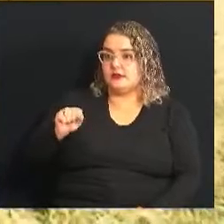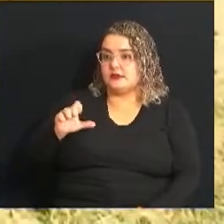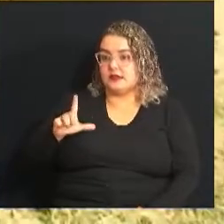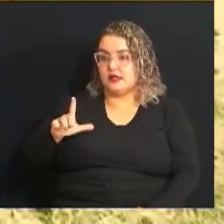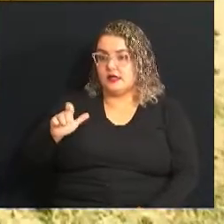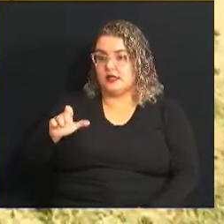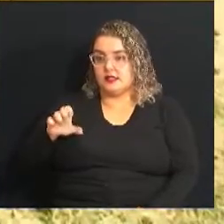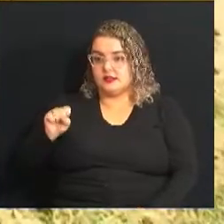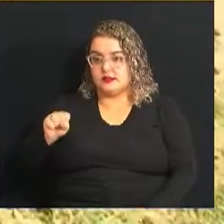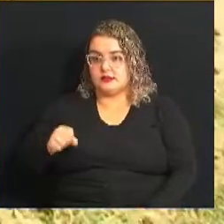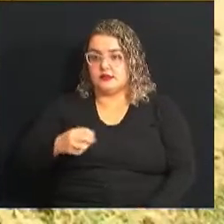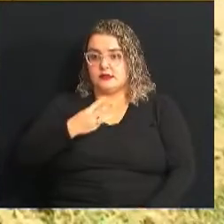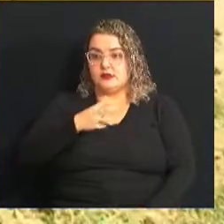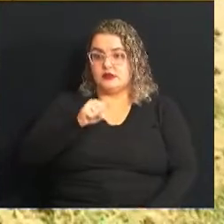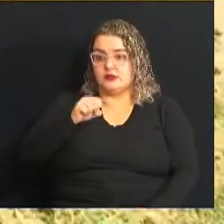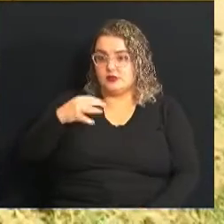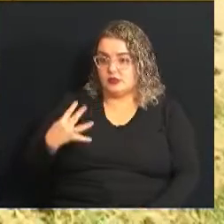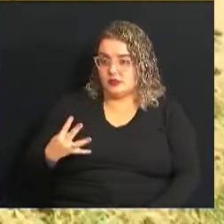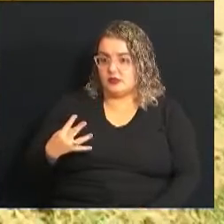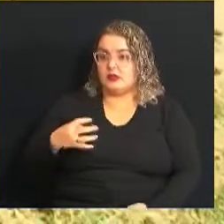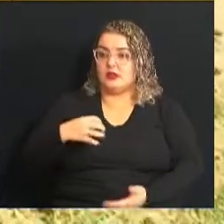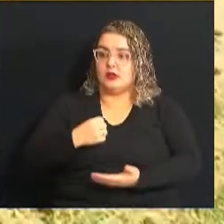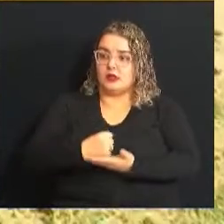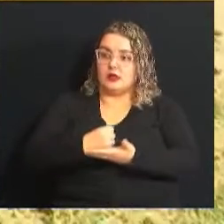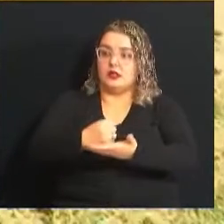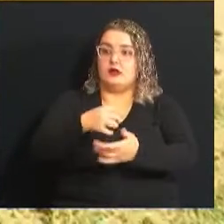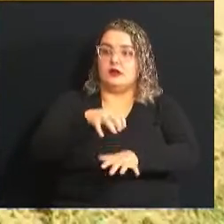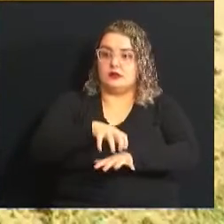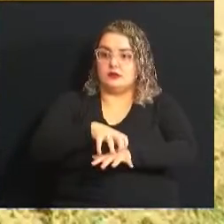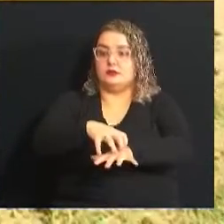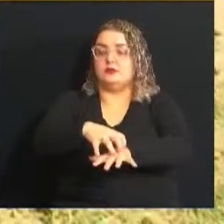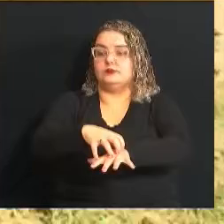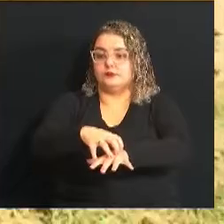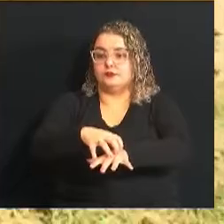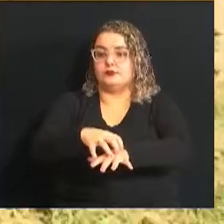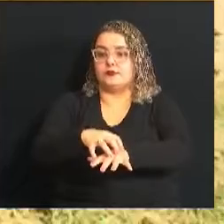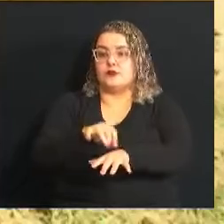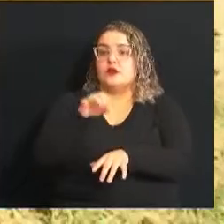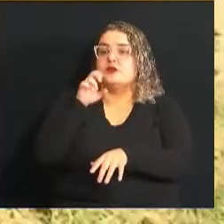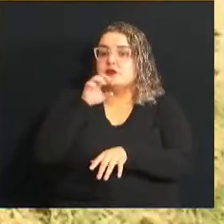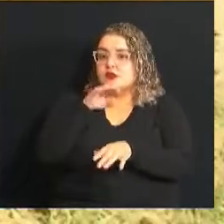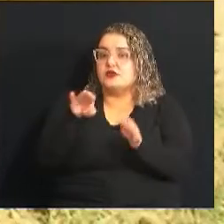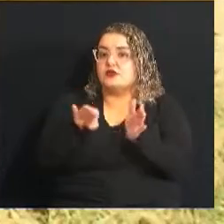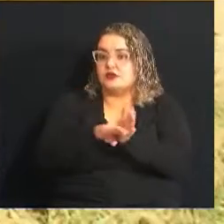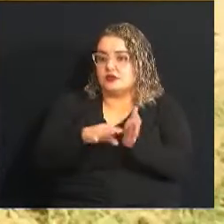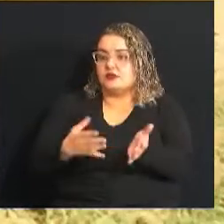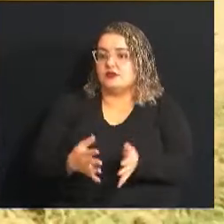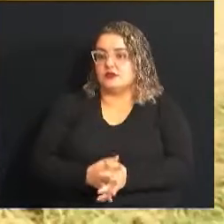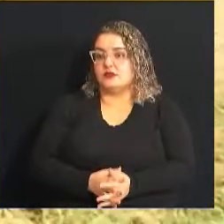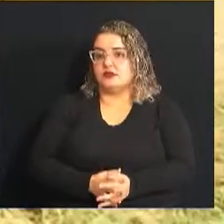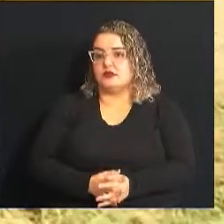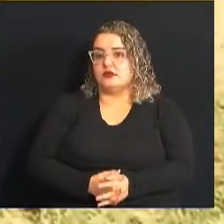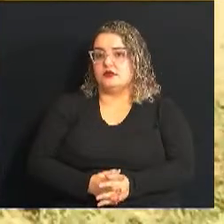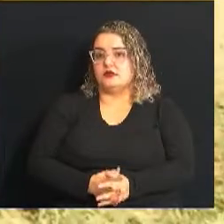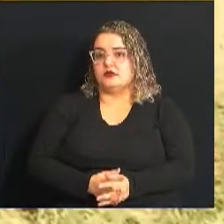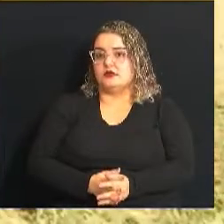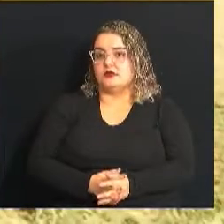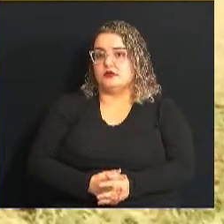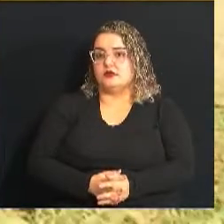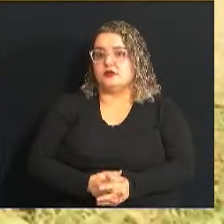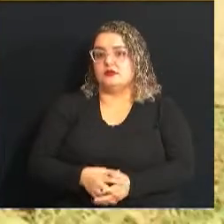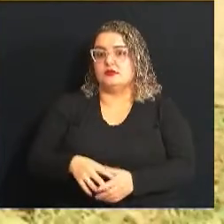são transportadas através do caminhão, através dos hot box, chegam bem quentinhas aqui na nosso ponto de